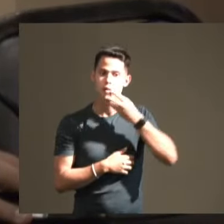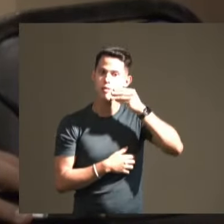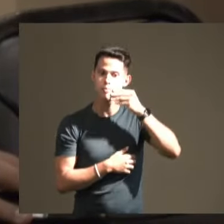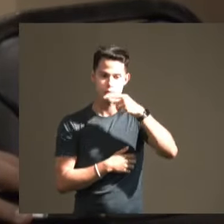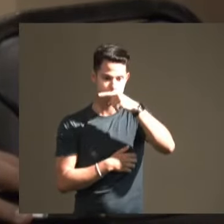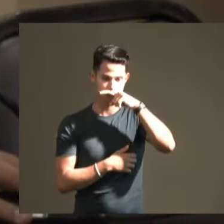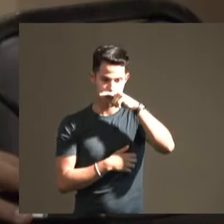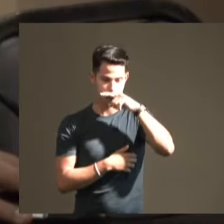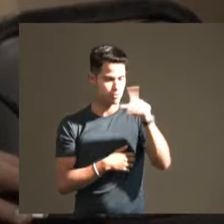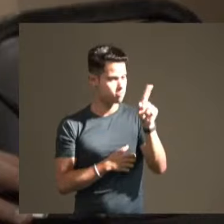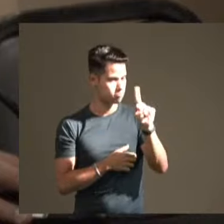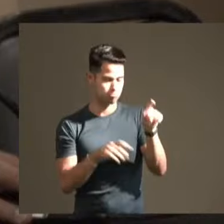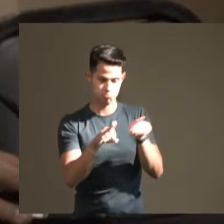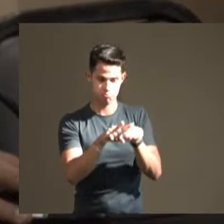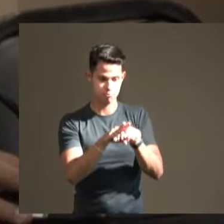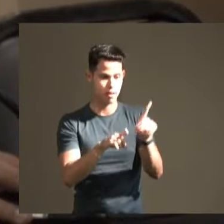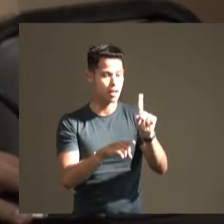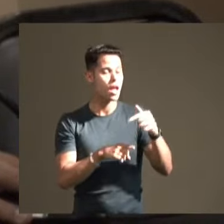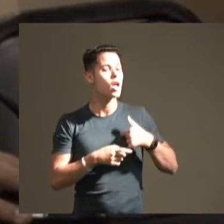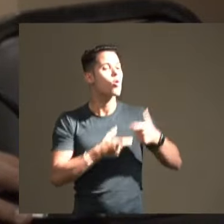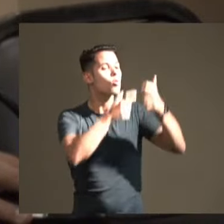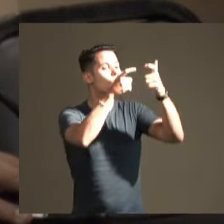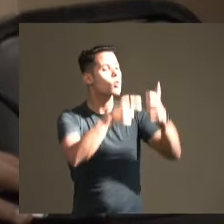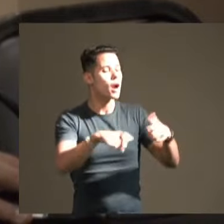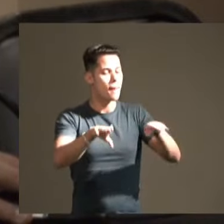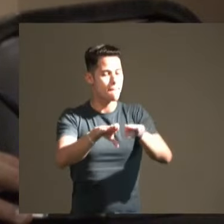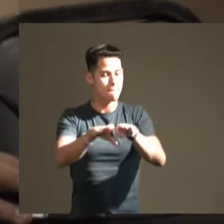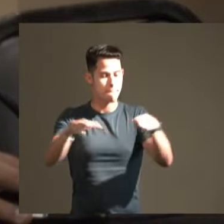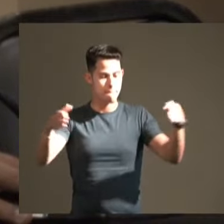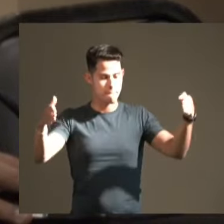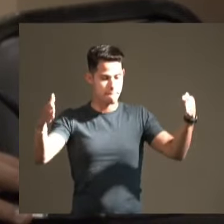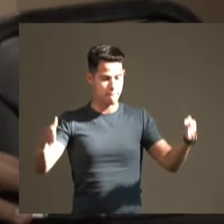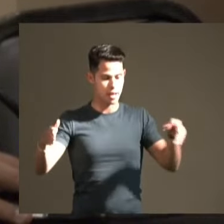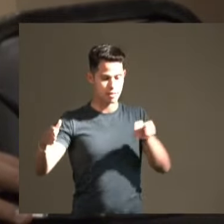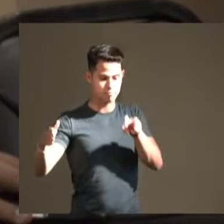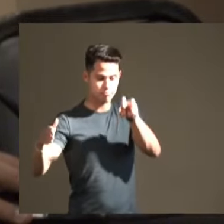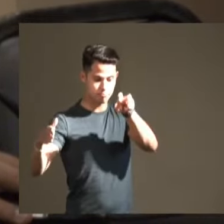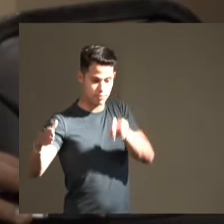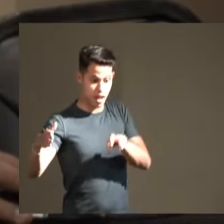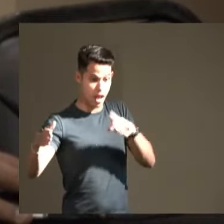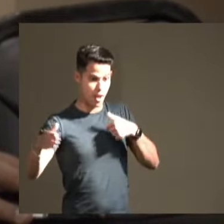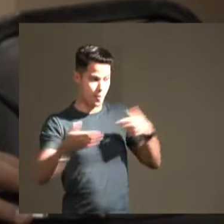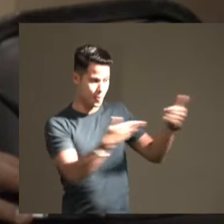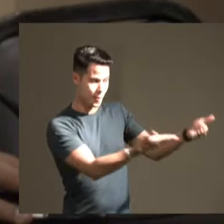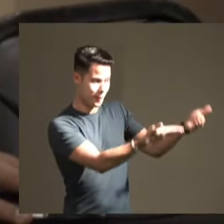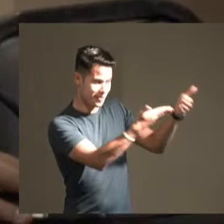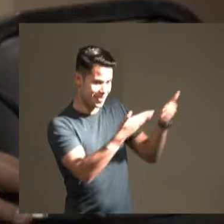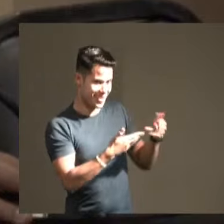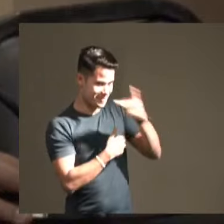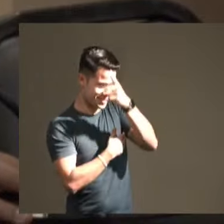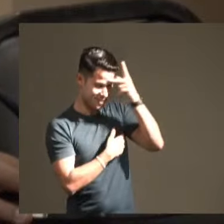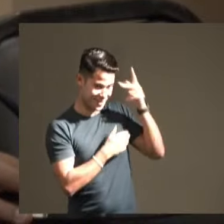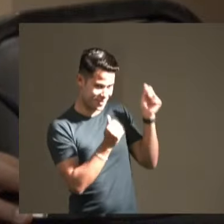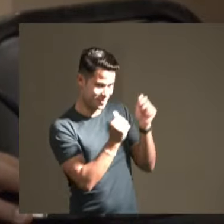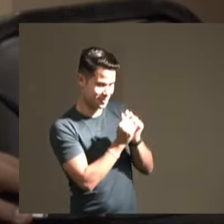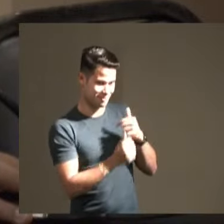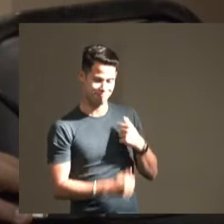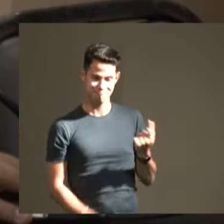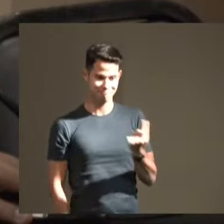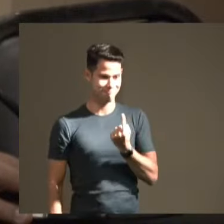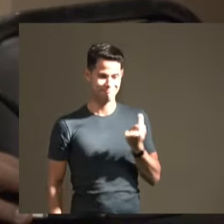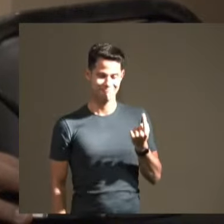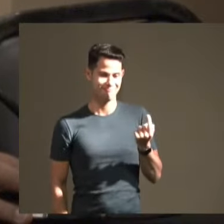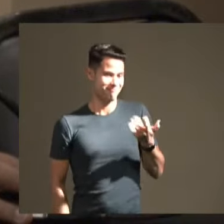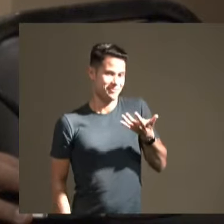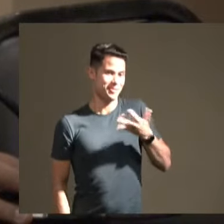estou aqui no meio da mesa, aqui solitariamente, vou chamar alguém para ficar aqui comigo, né? Davi me